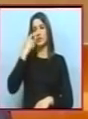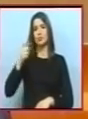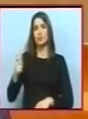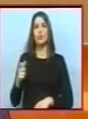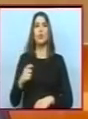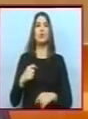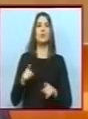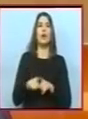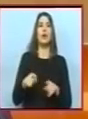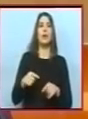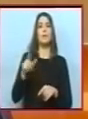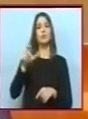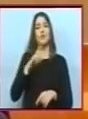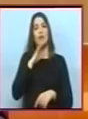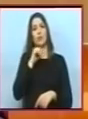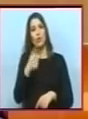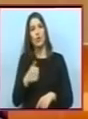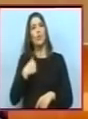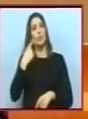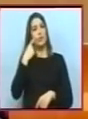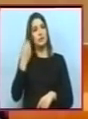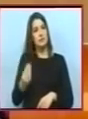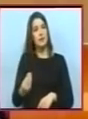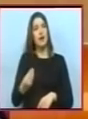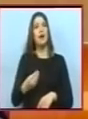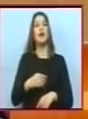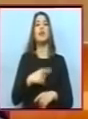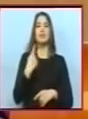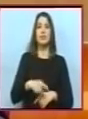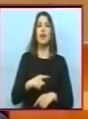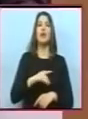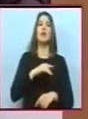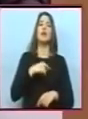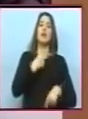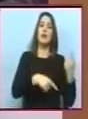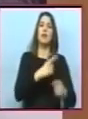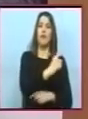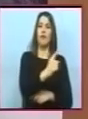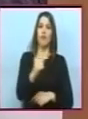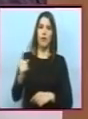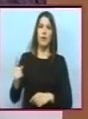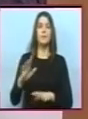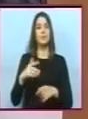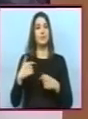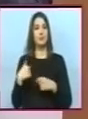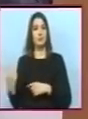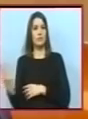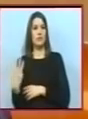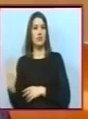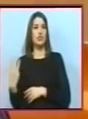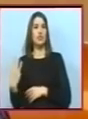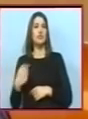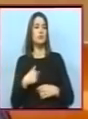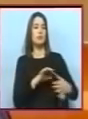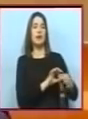senhora, conhecemos a pessoa que faleceu e deixou como comunicar herdeiros a fulano, beltrano e ciclano, mas que, naturalmente, estão completamente